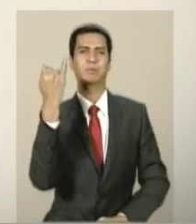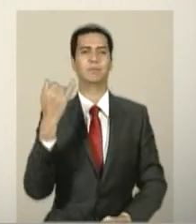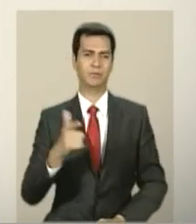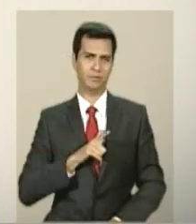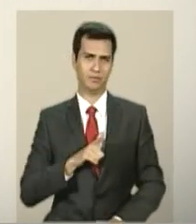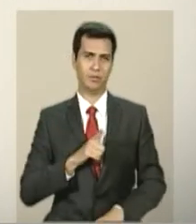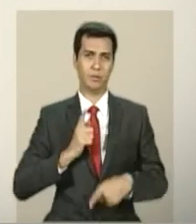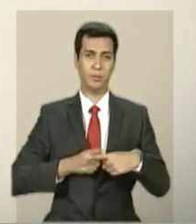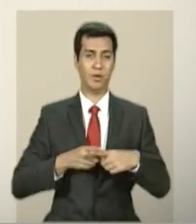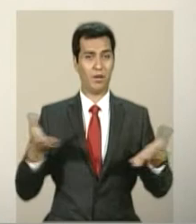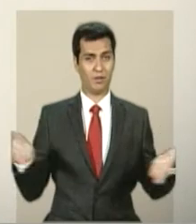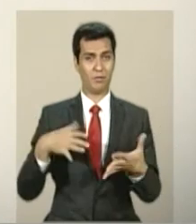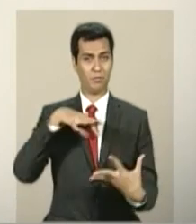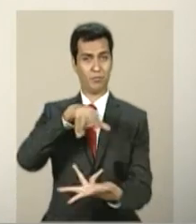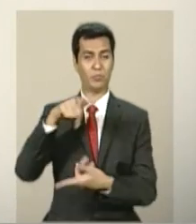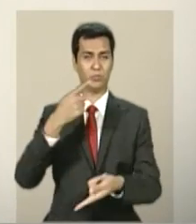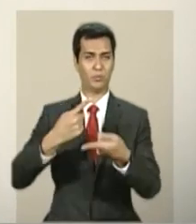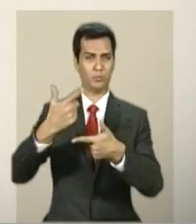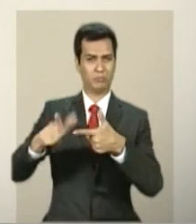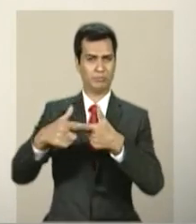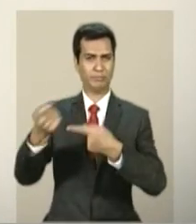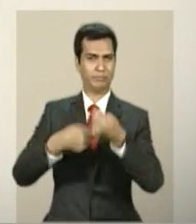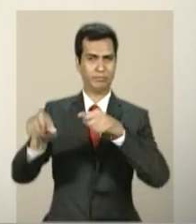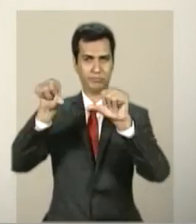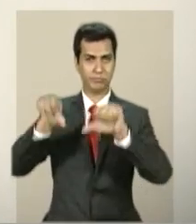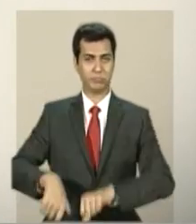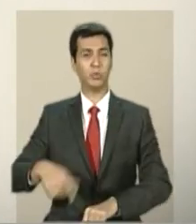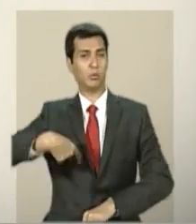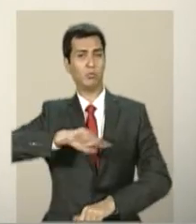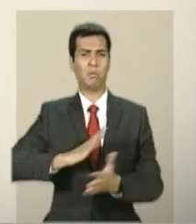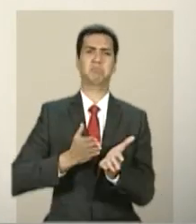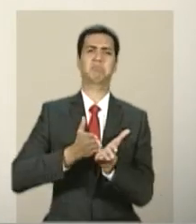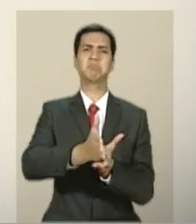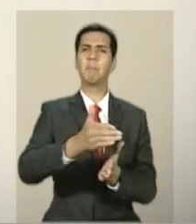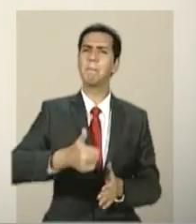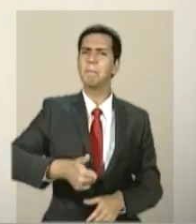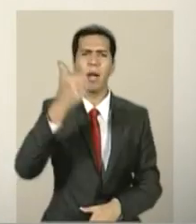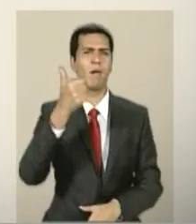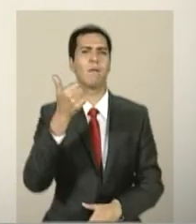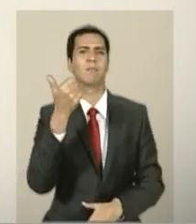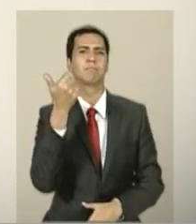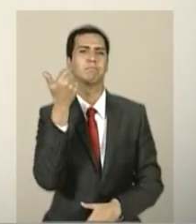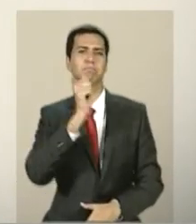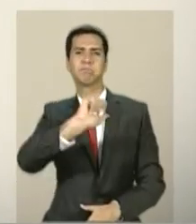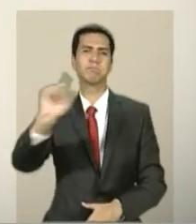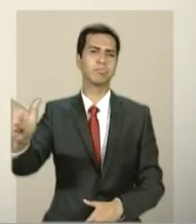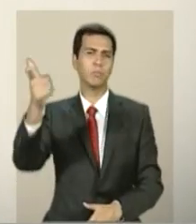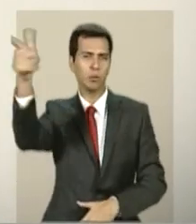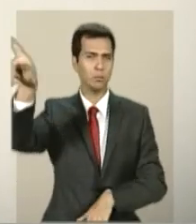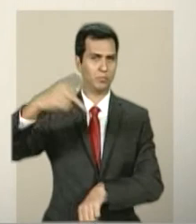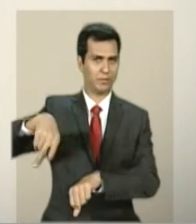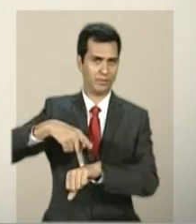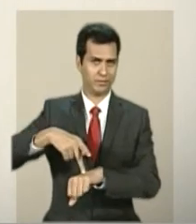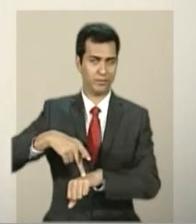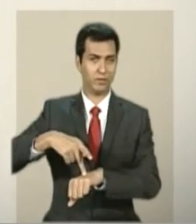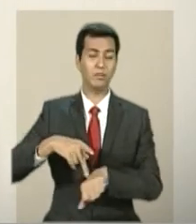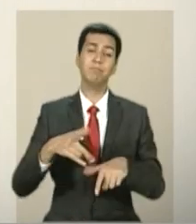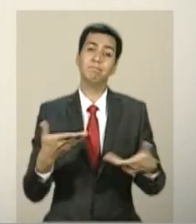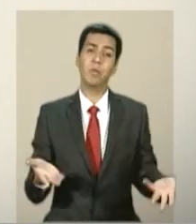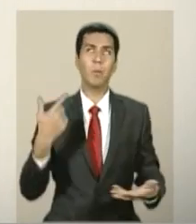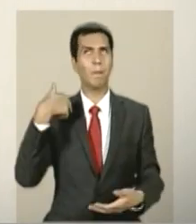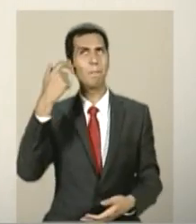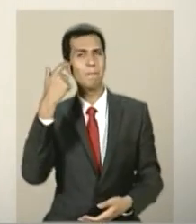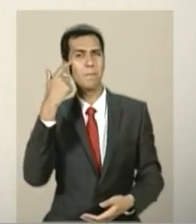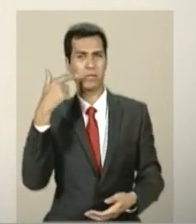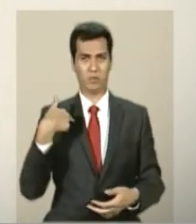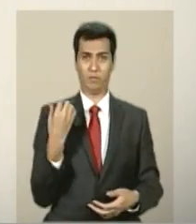situação extremamente melhor do que é de outros países então Luciano Eu tenho certeza que essa viagem vai trazer